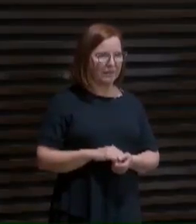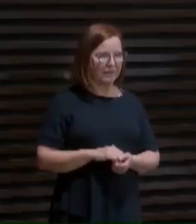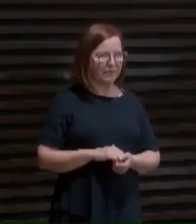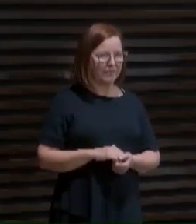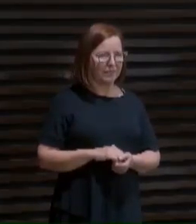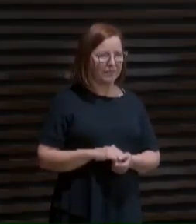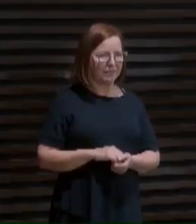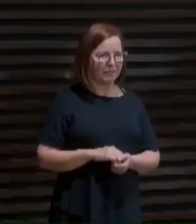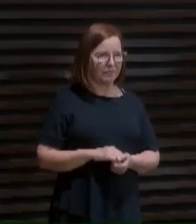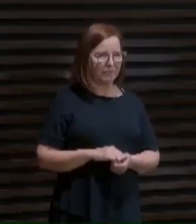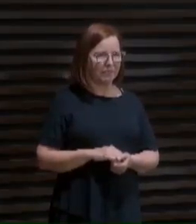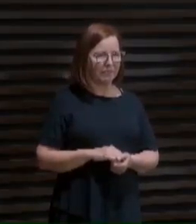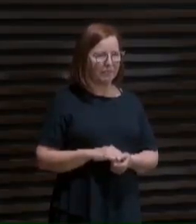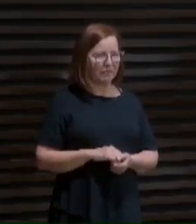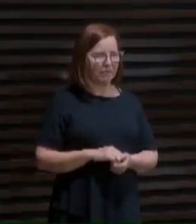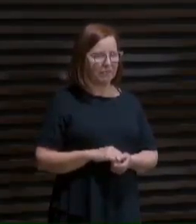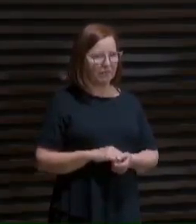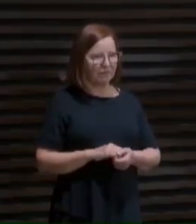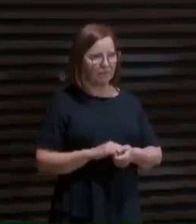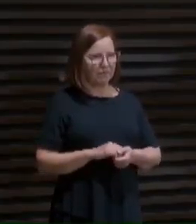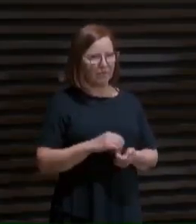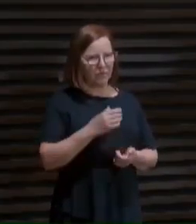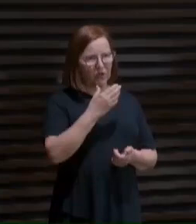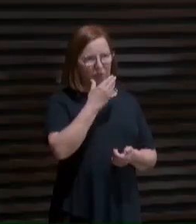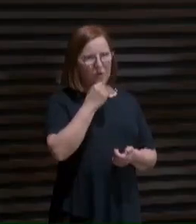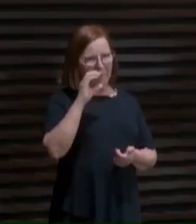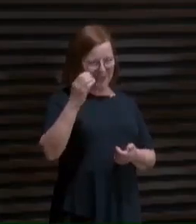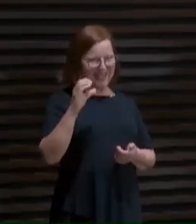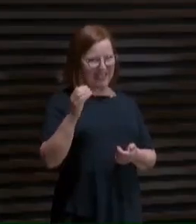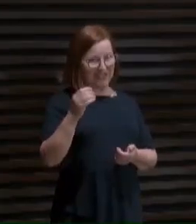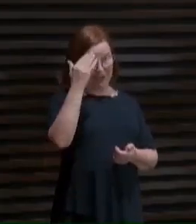O Wernher von Braun foi o cientista que fez